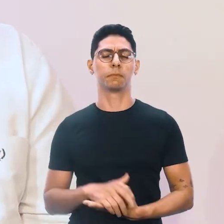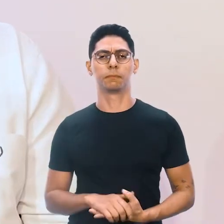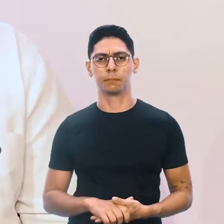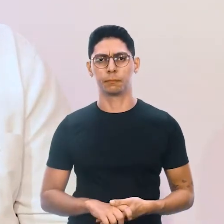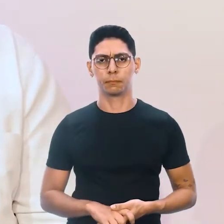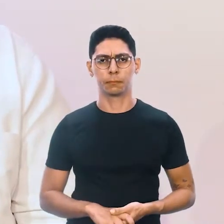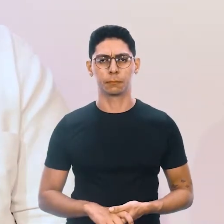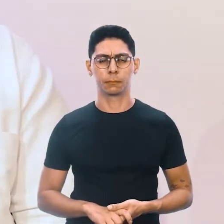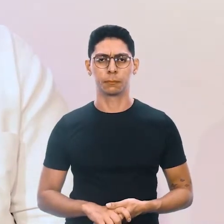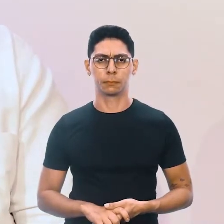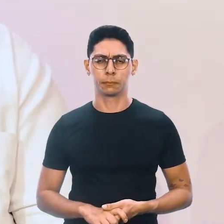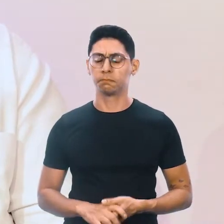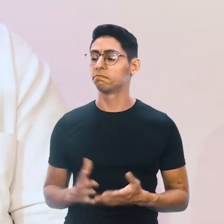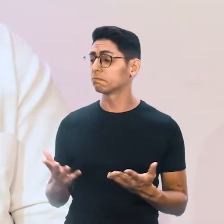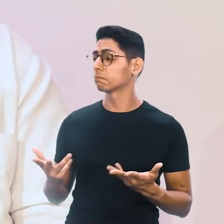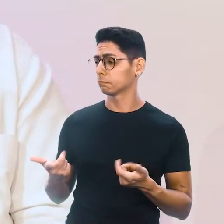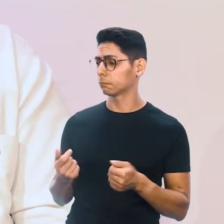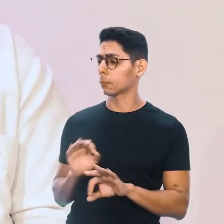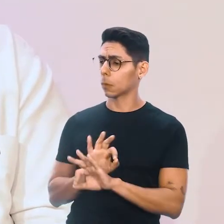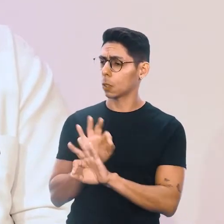Maravilha. Ô Tuca,